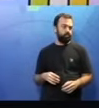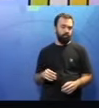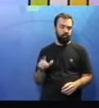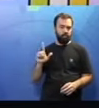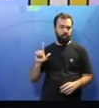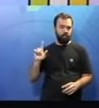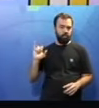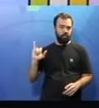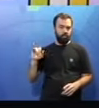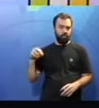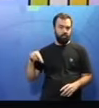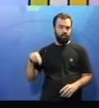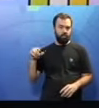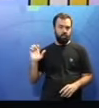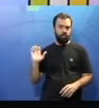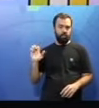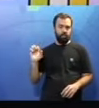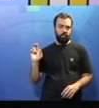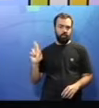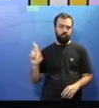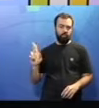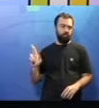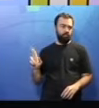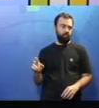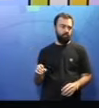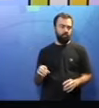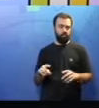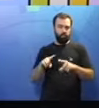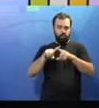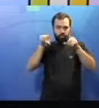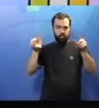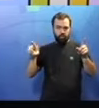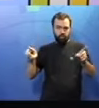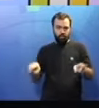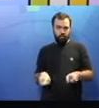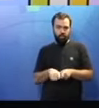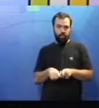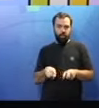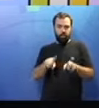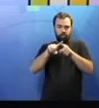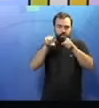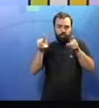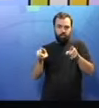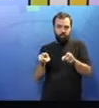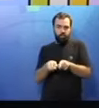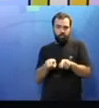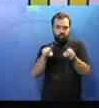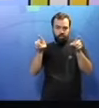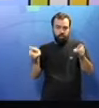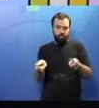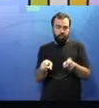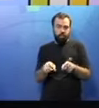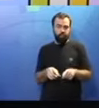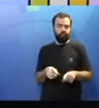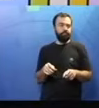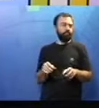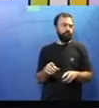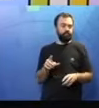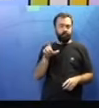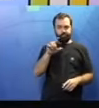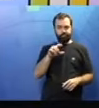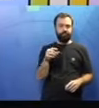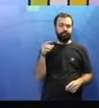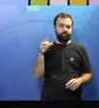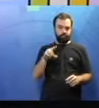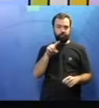ele criou essas categorias, reino, que dentro do reino tem vários filos. Dentro do filo tem várias